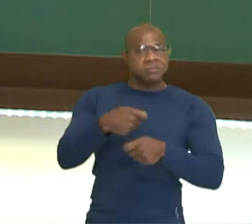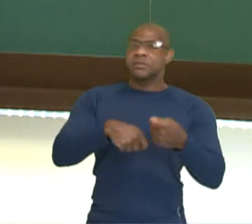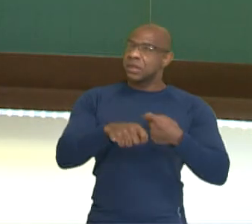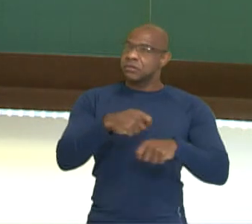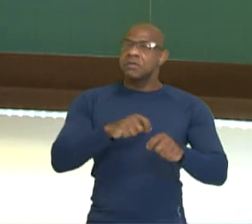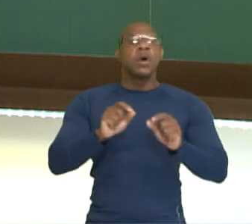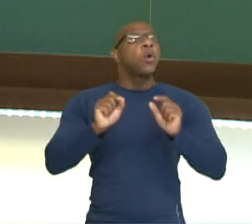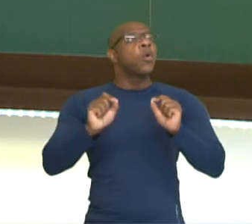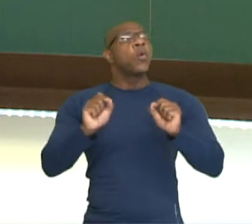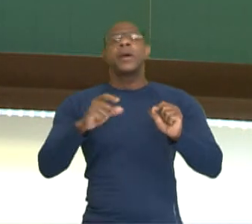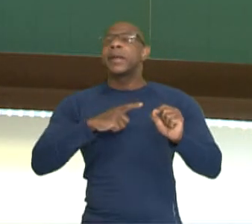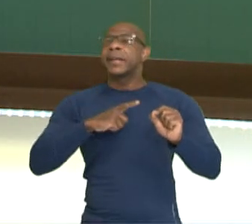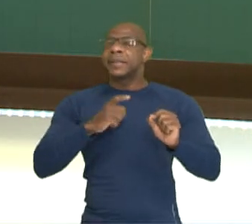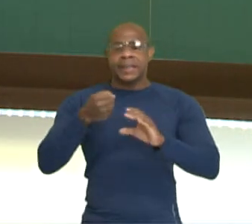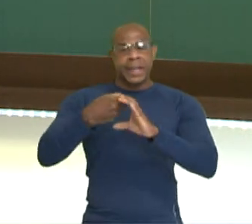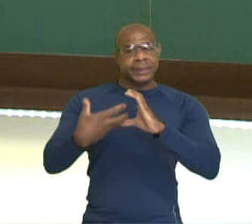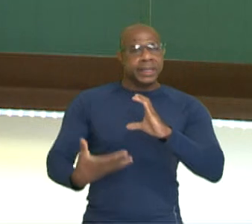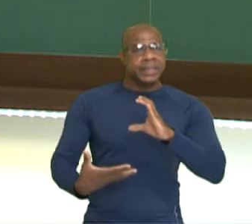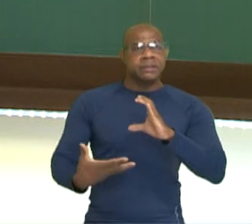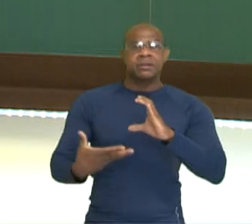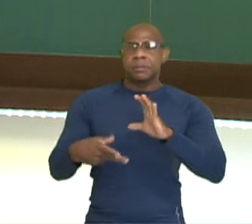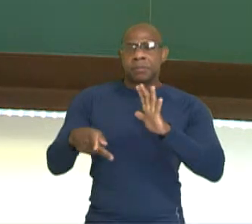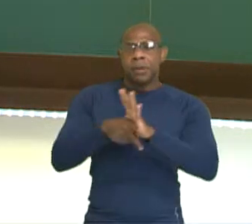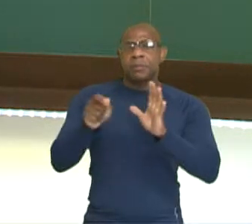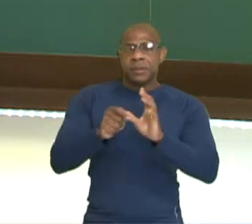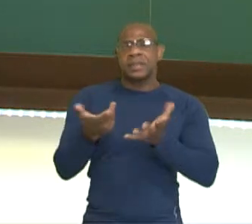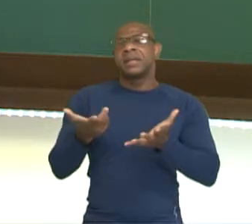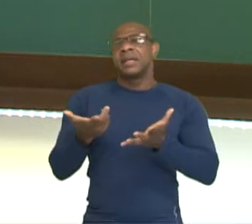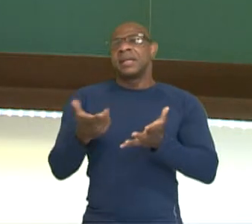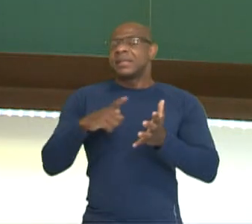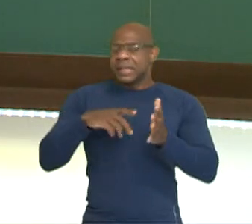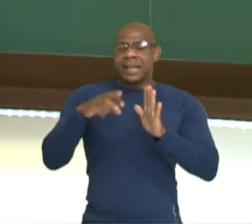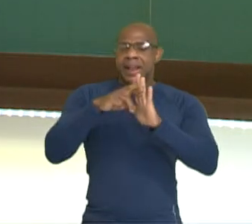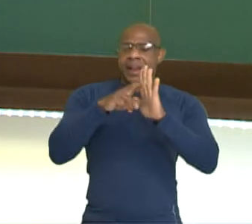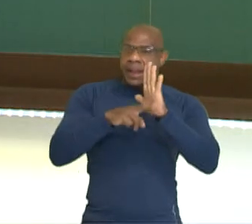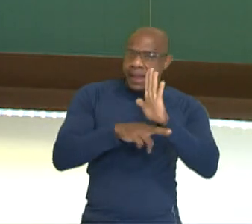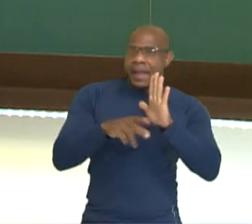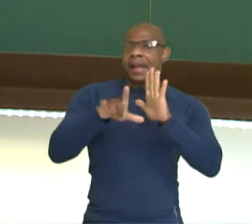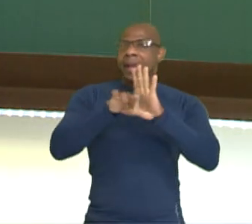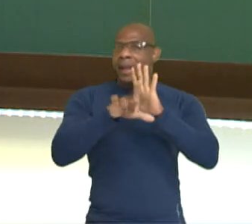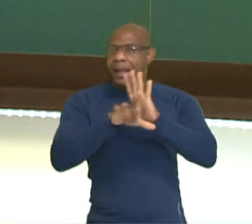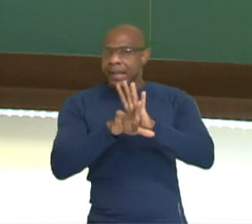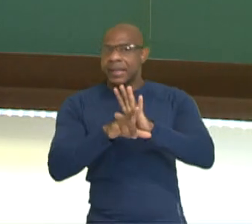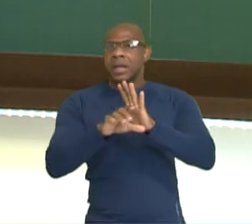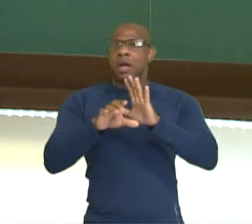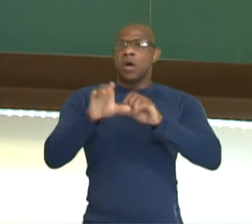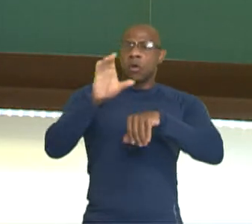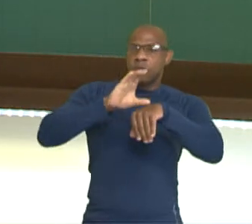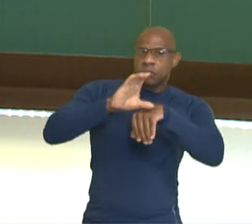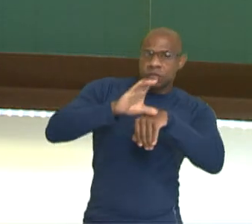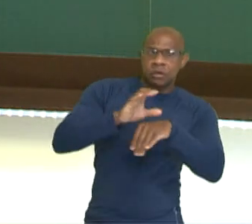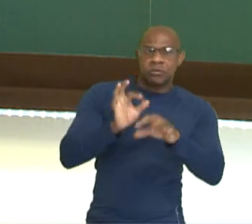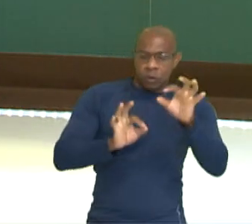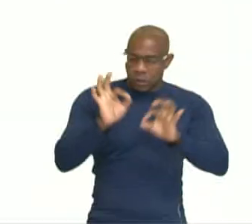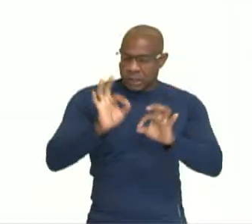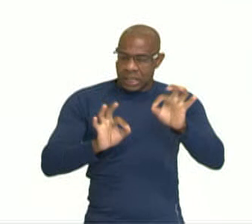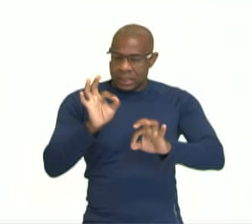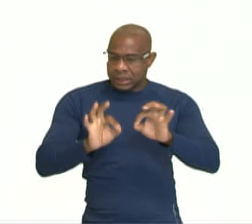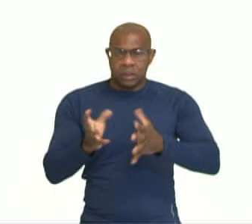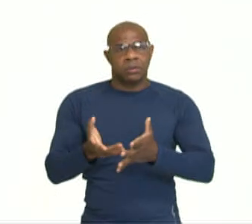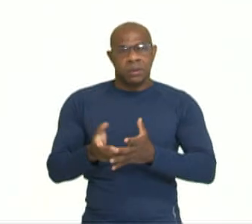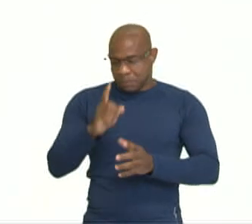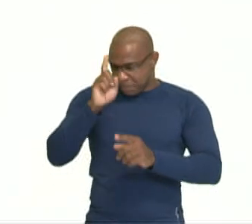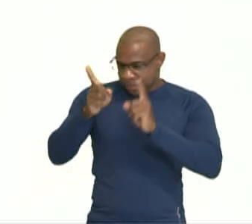administrativa que se caracteriza pela produção de leis, de maneira a organizar ao povo uma